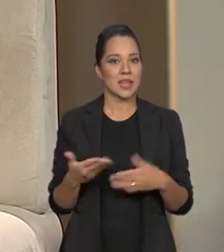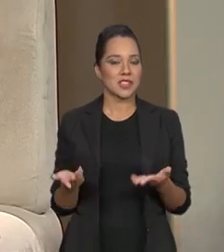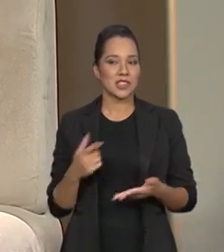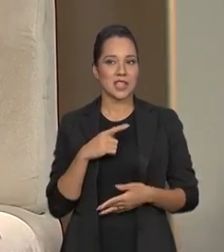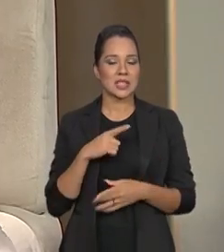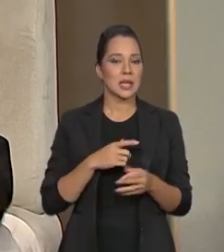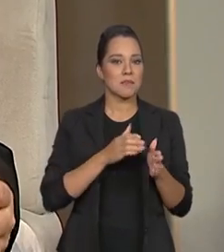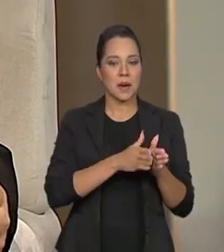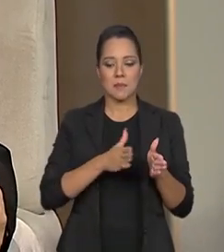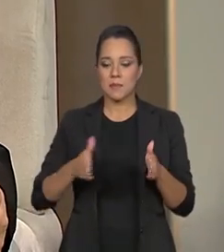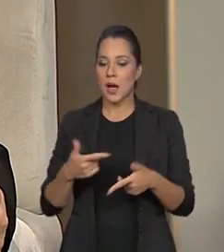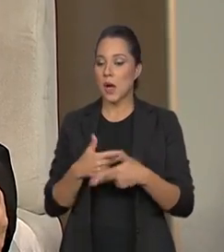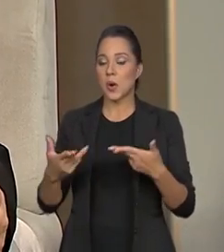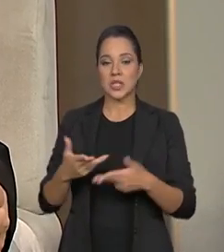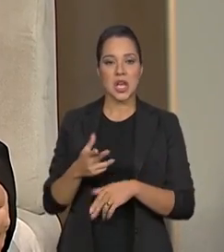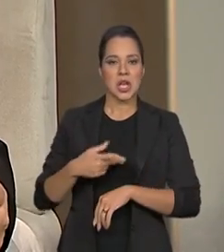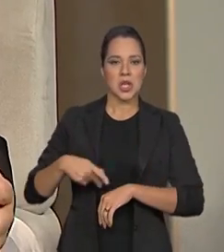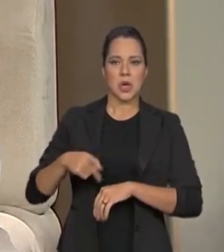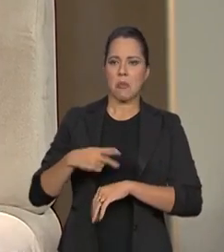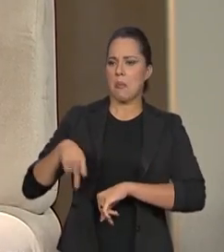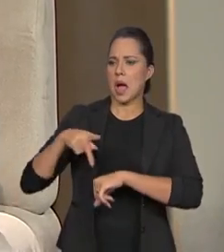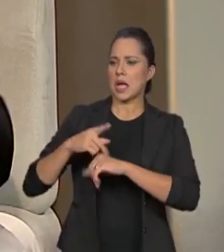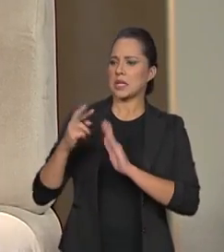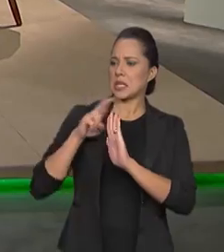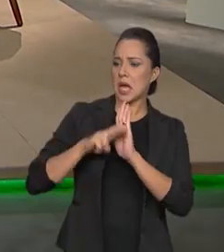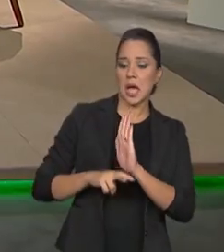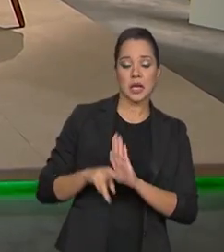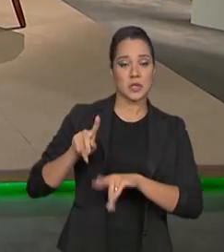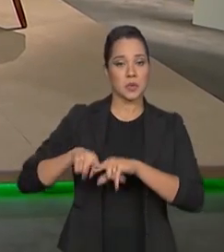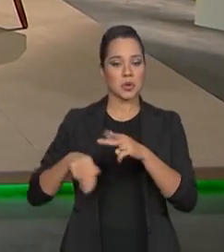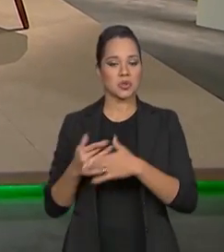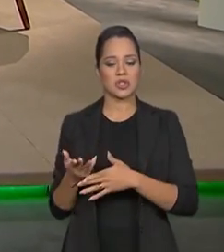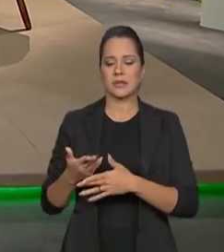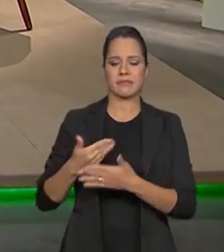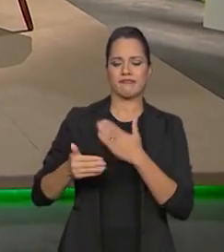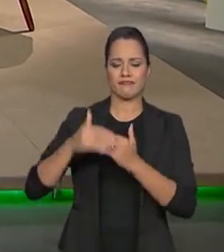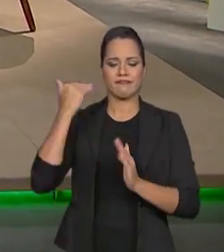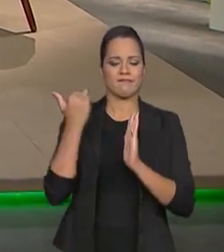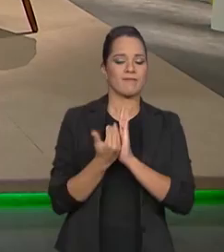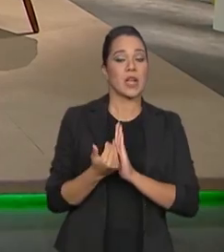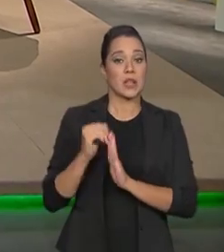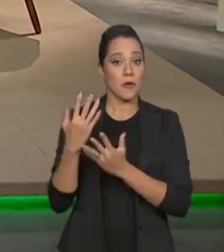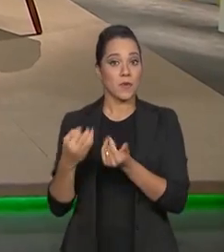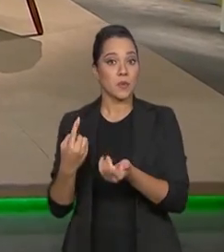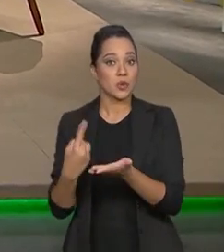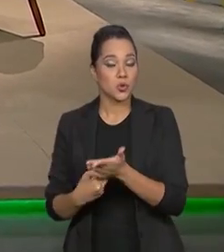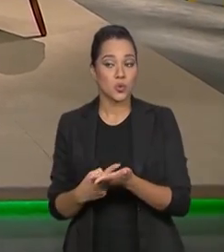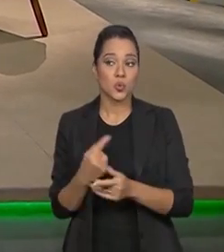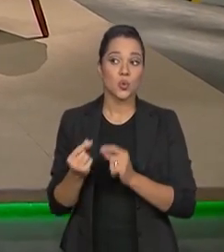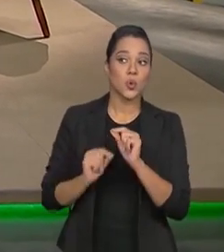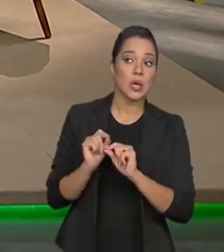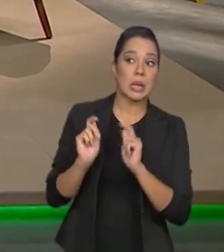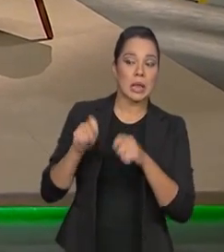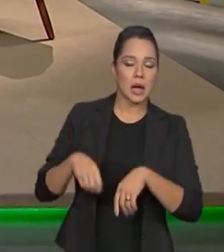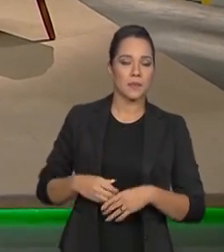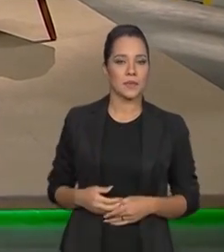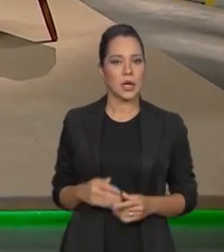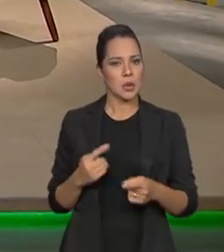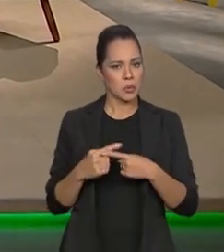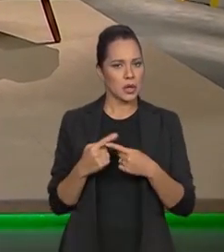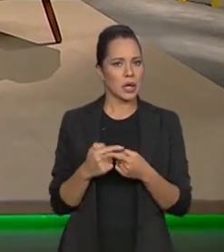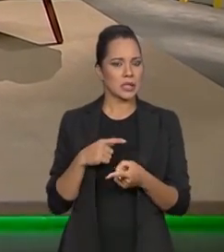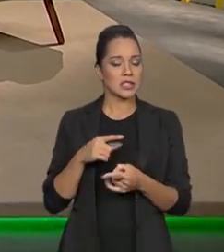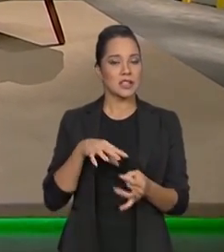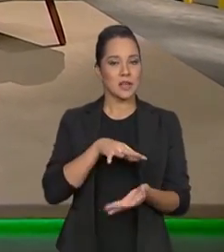estamos quebrando um pouco aquela coisa que o Estado faz as regras e o setor produtivo se vira para cumprir não combinar junto que que dá para fazer porque nós estamos